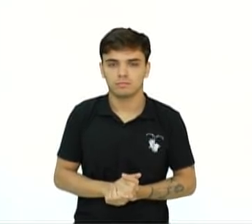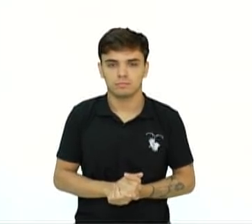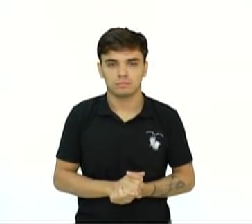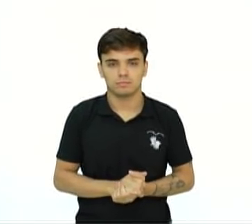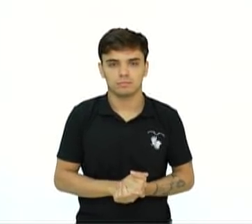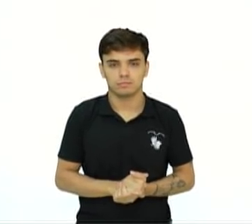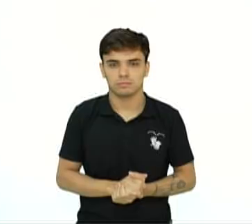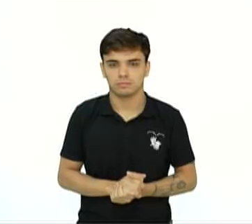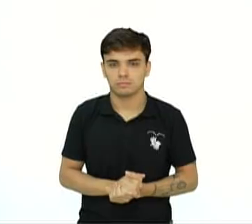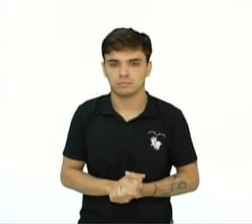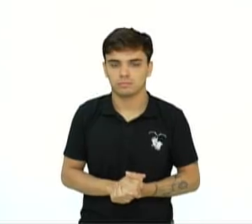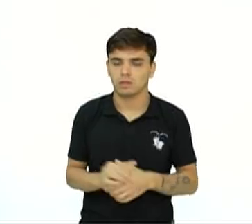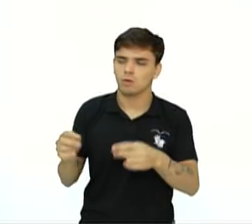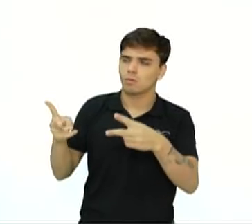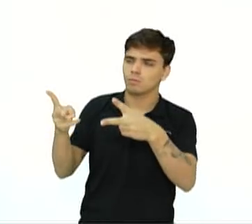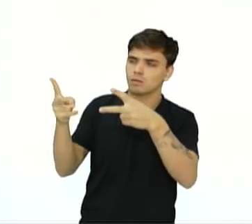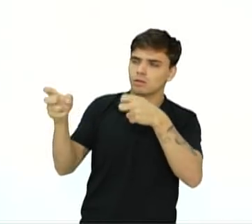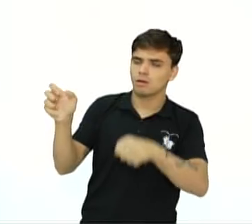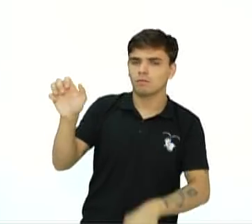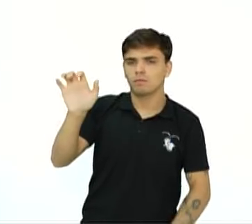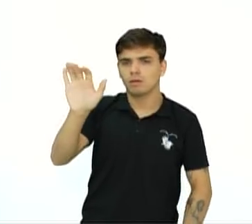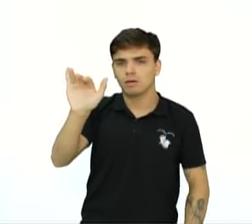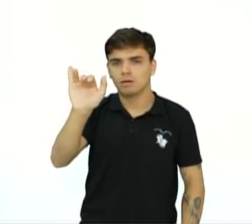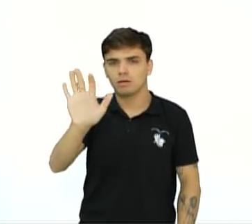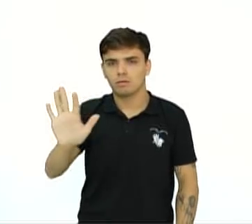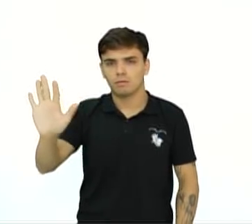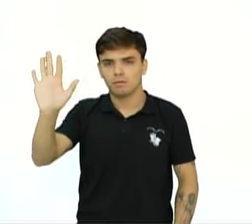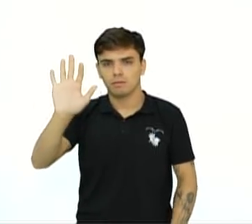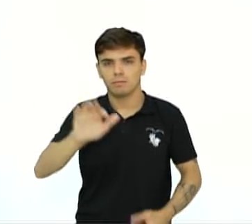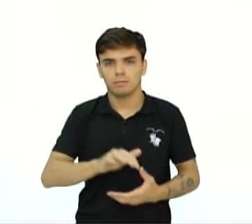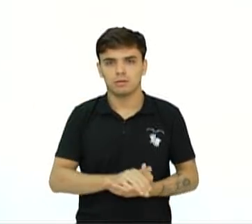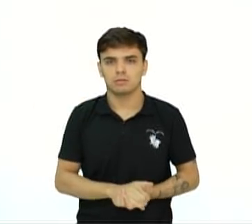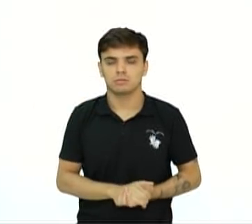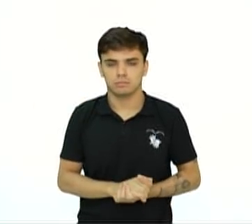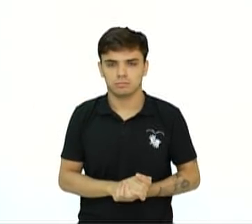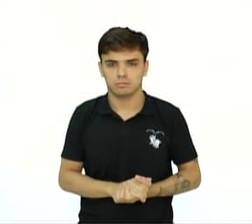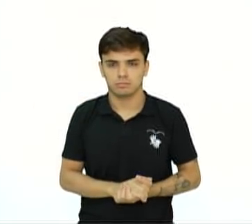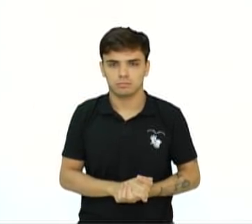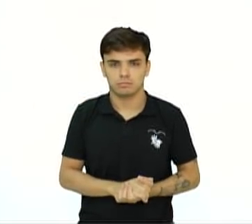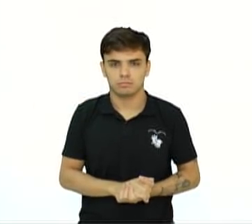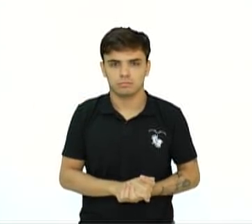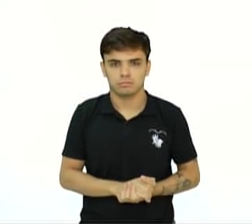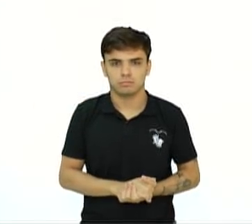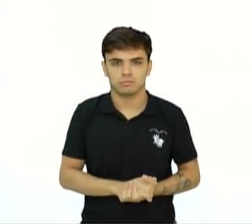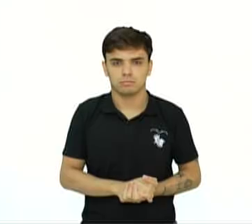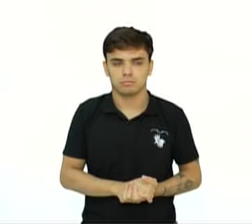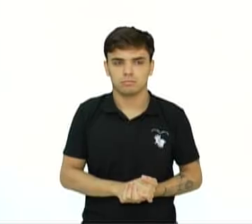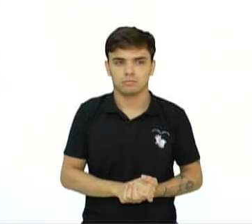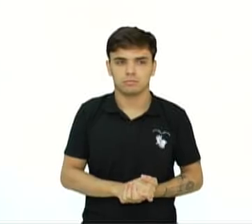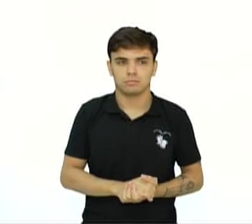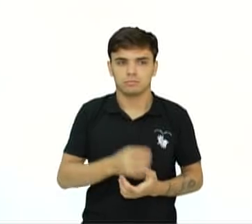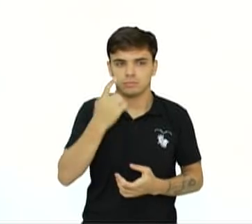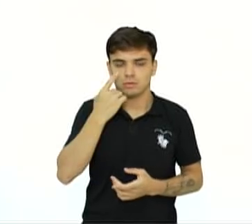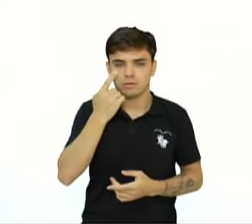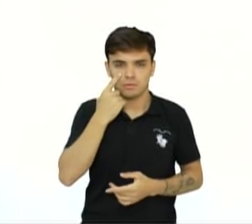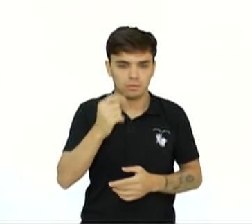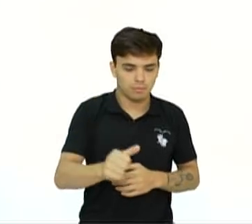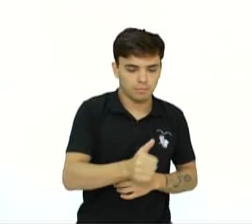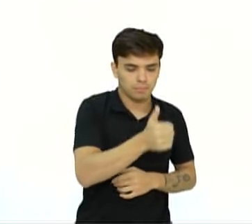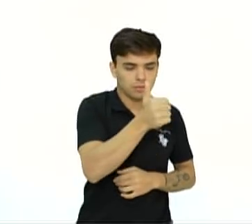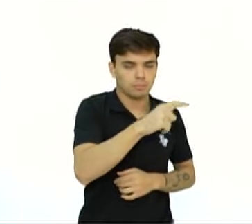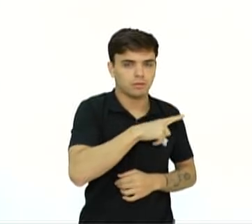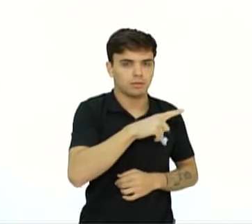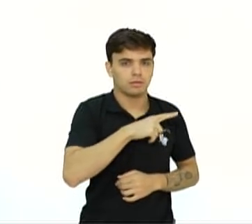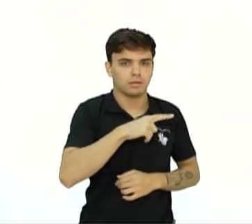below. Observa essas imagens. Então, na primeira, a gente tem a Mona Lisa nordestina, que foi feito por